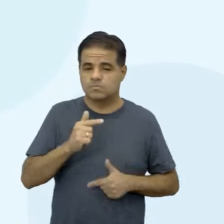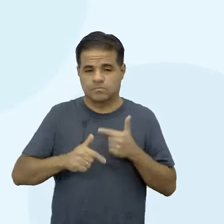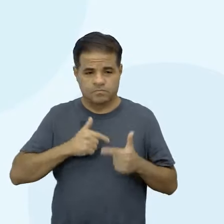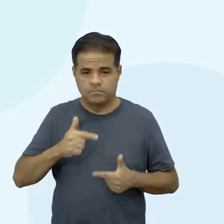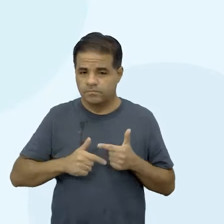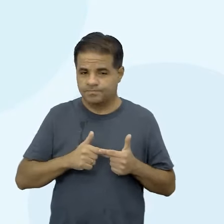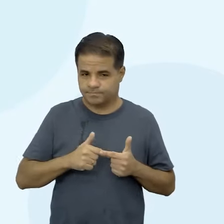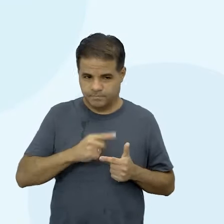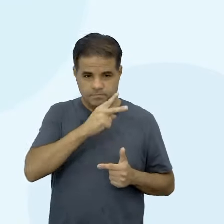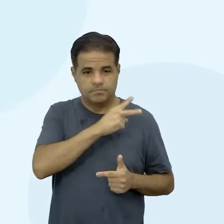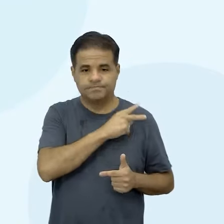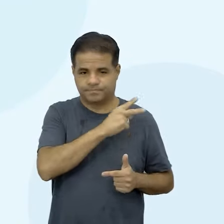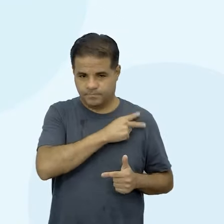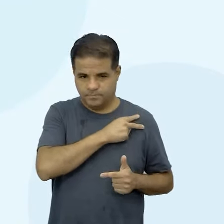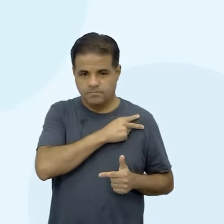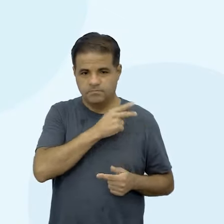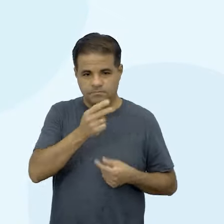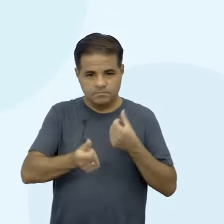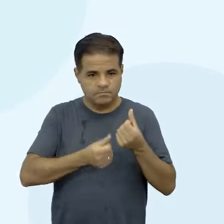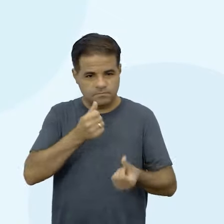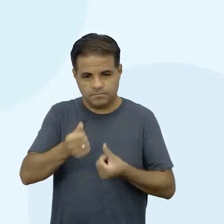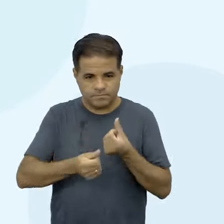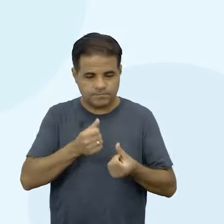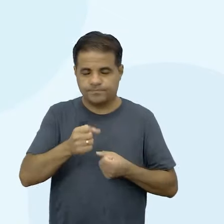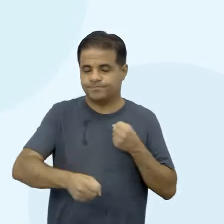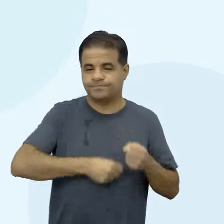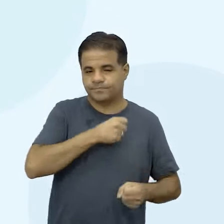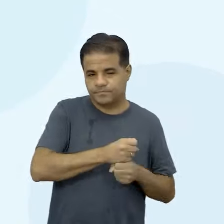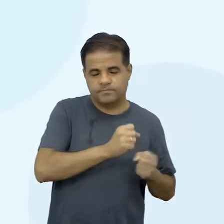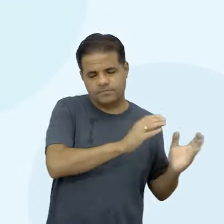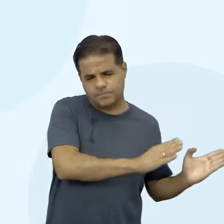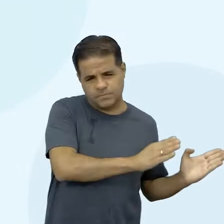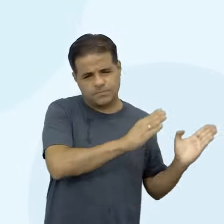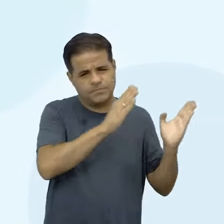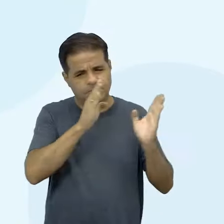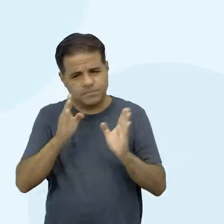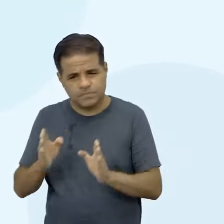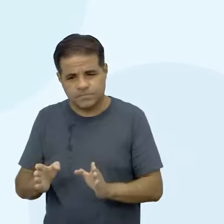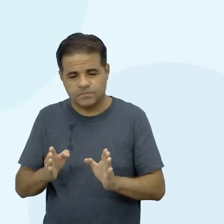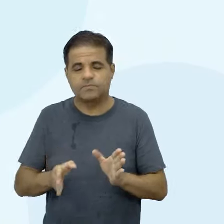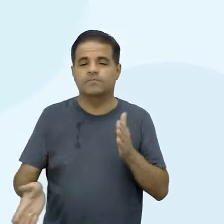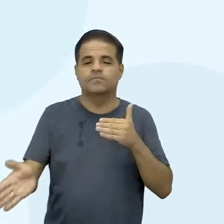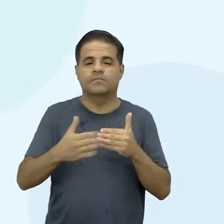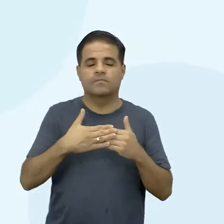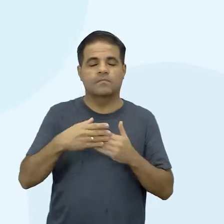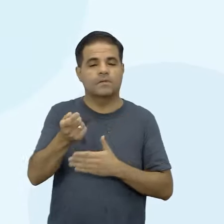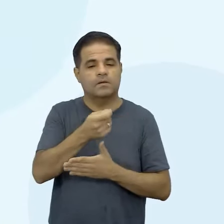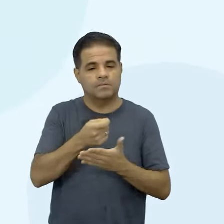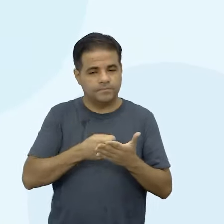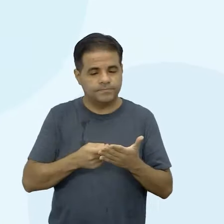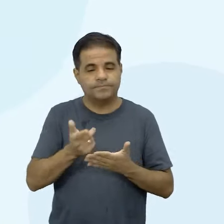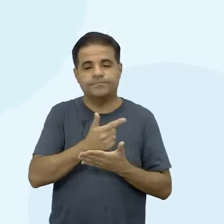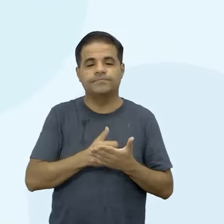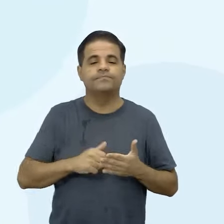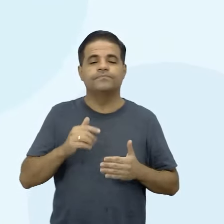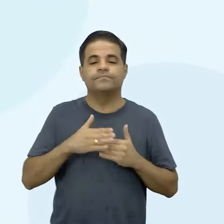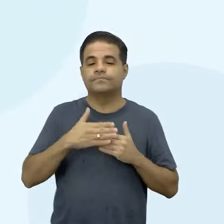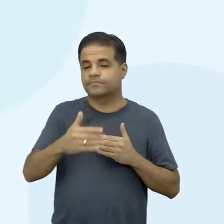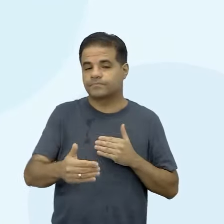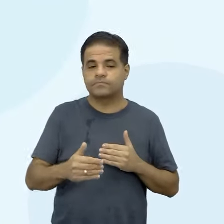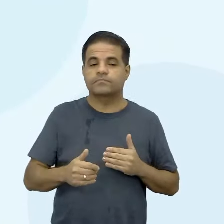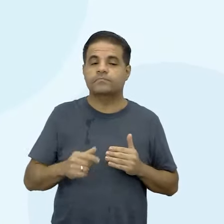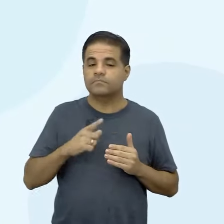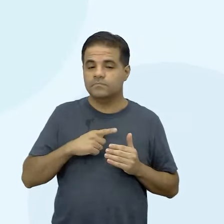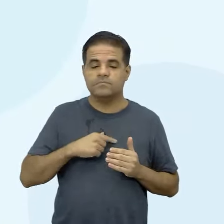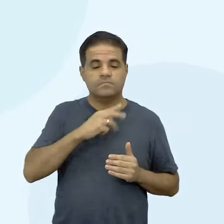trabalhada no segundo semestre do ano, tá? E aí, só para fechar esse desenho, né? Na terceira série do ensino médio, a gente ainda